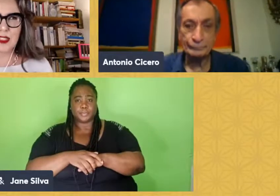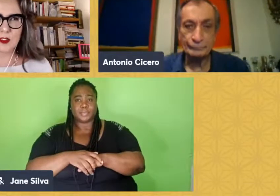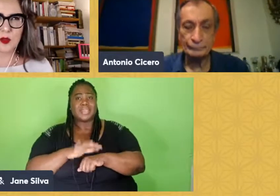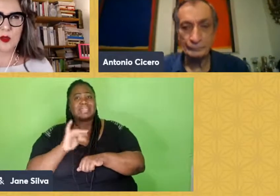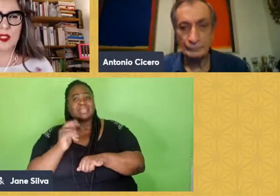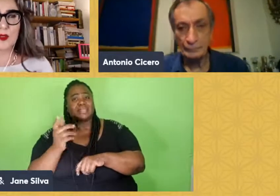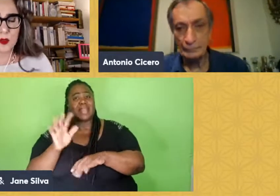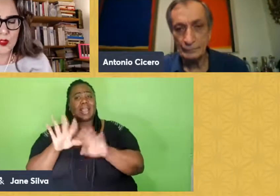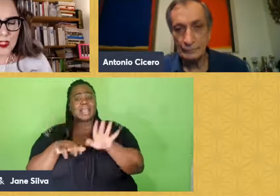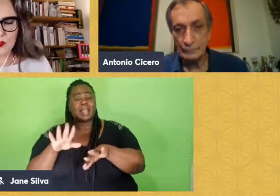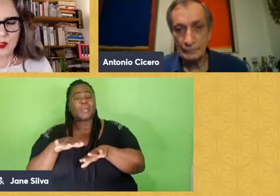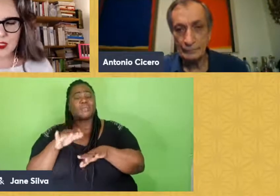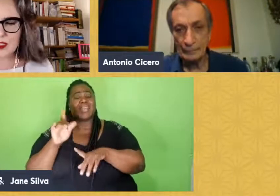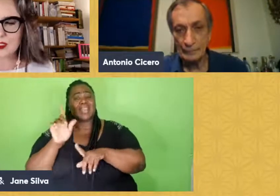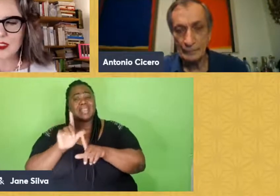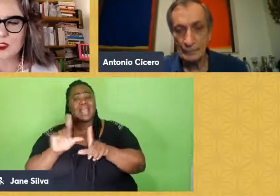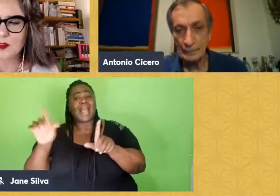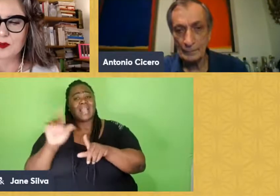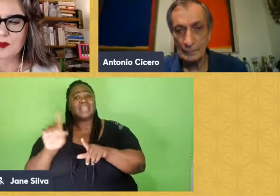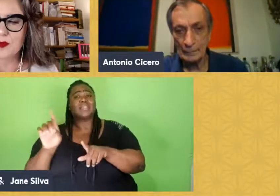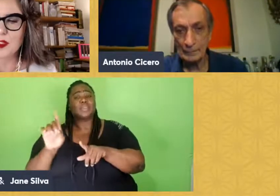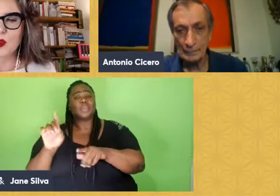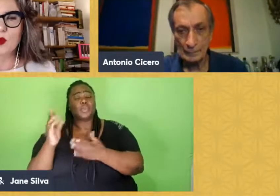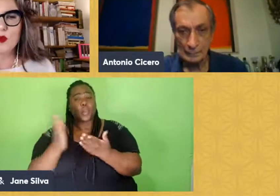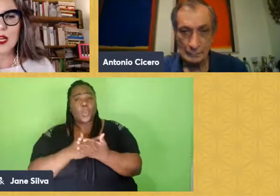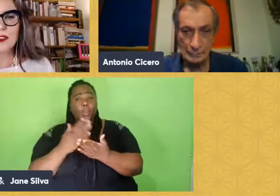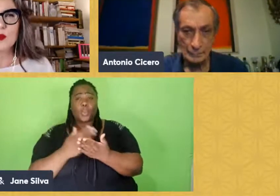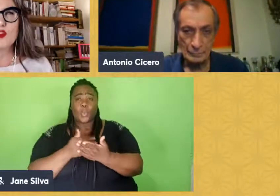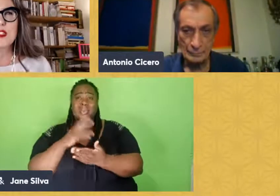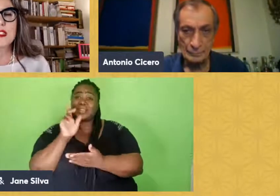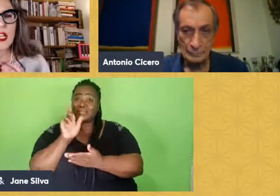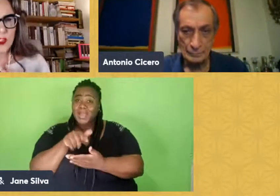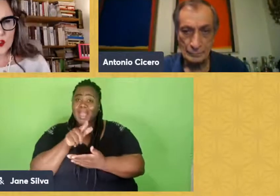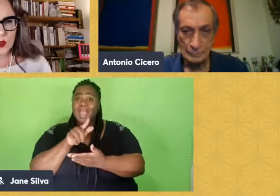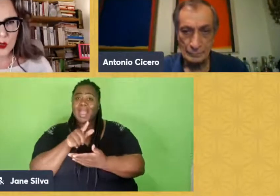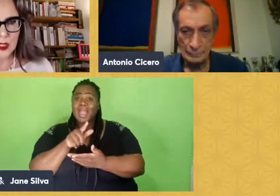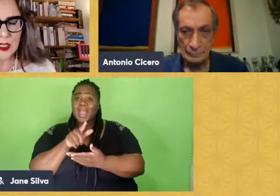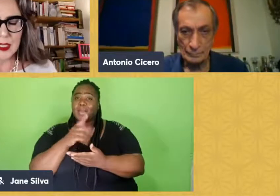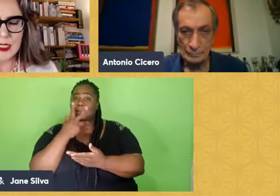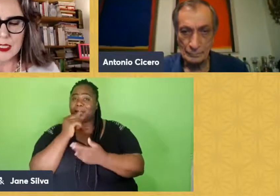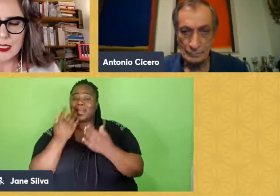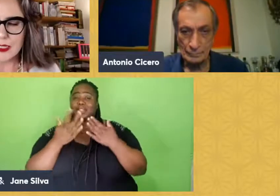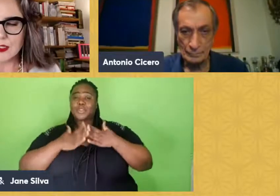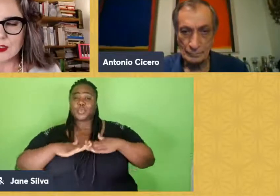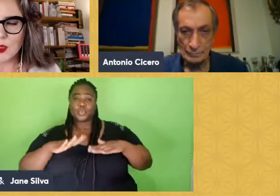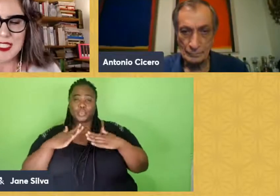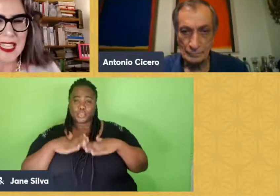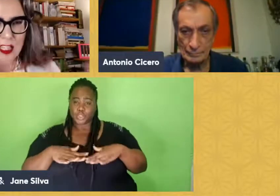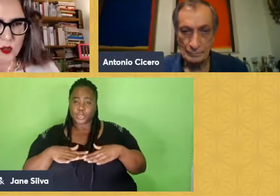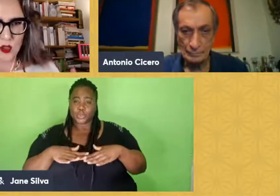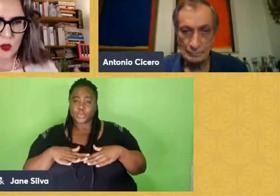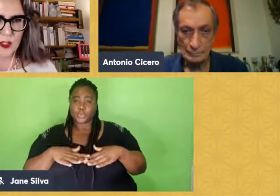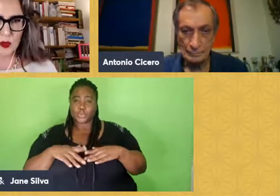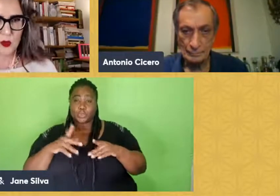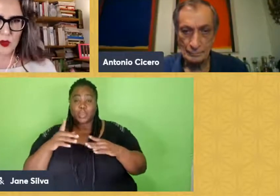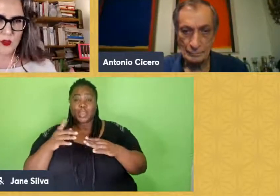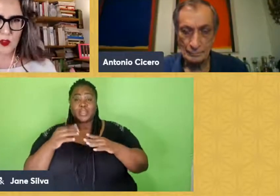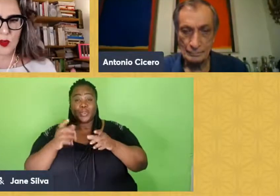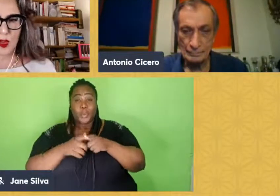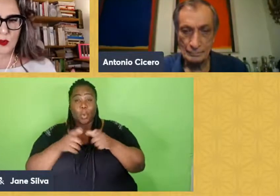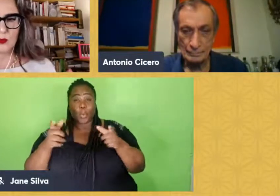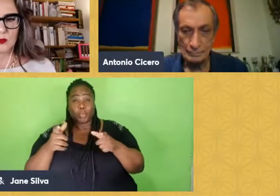forma a literatura, os livros, né, eles são até um descanso do excesso de